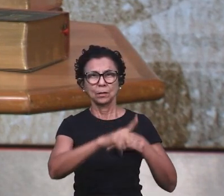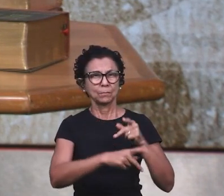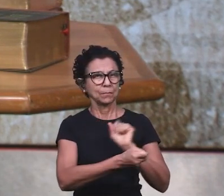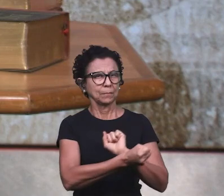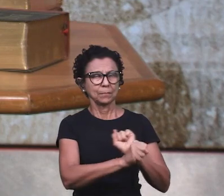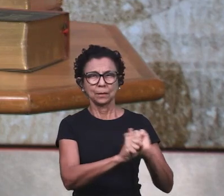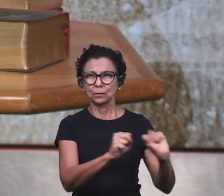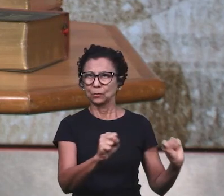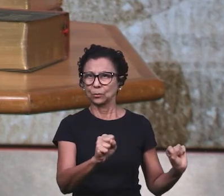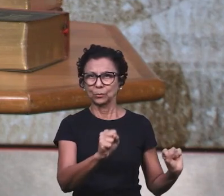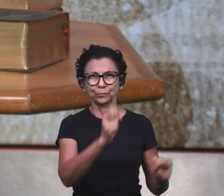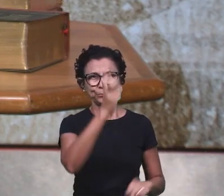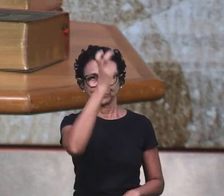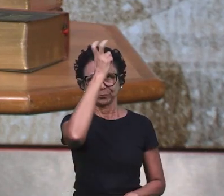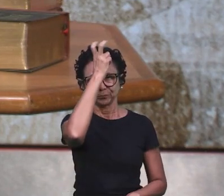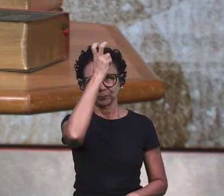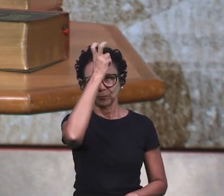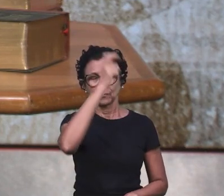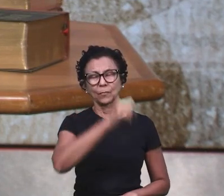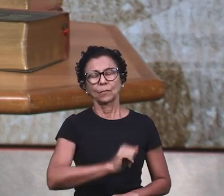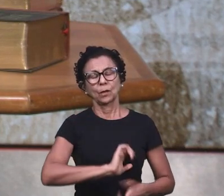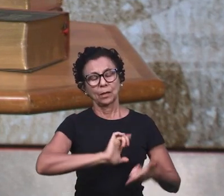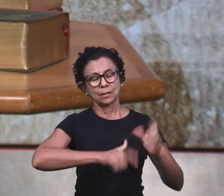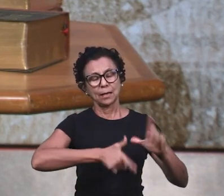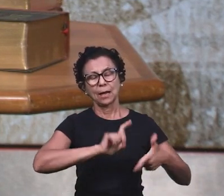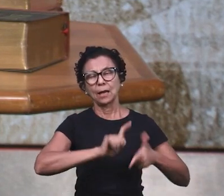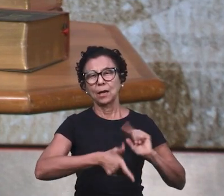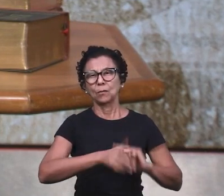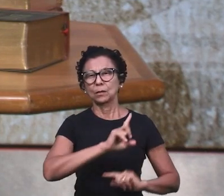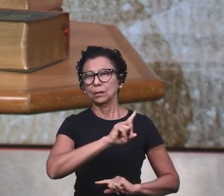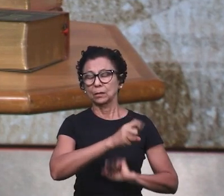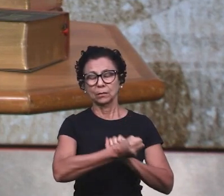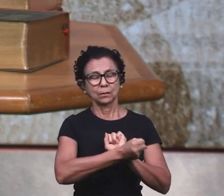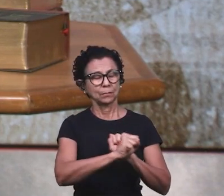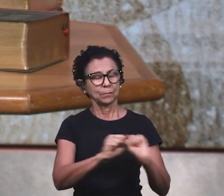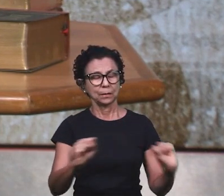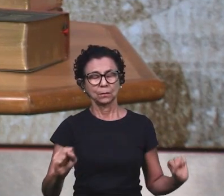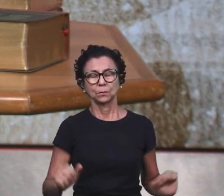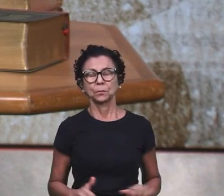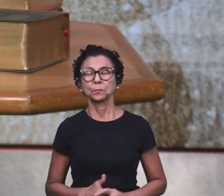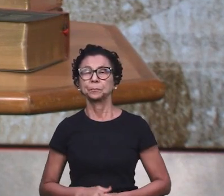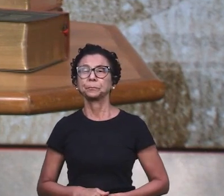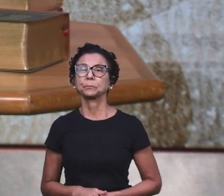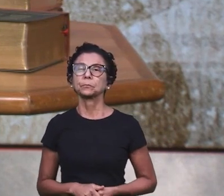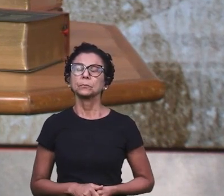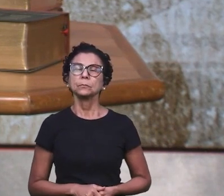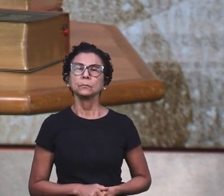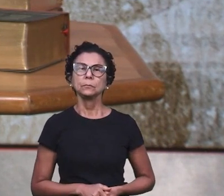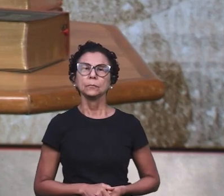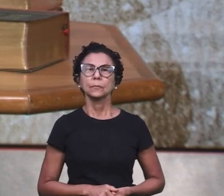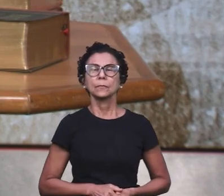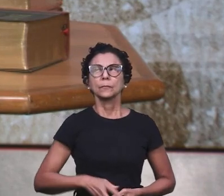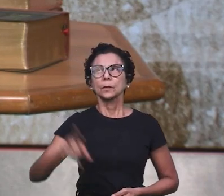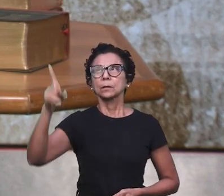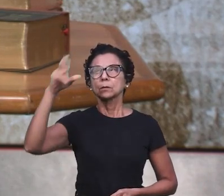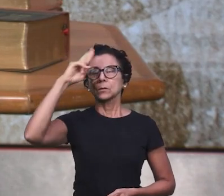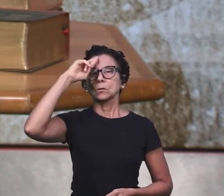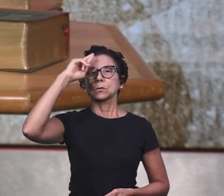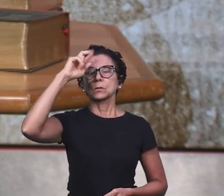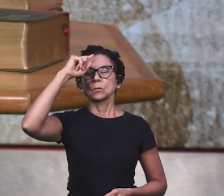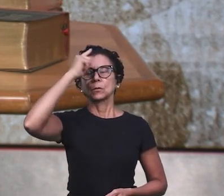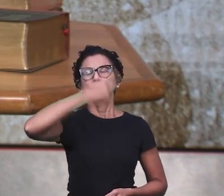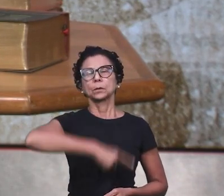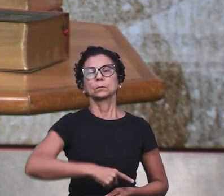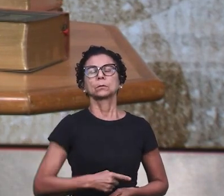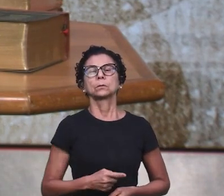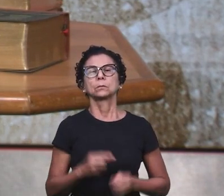Senhor, que o Senhor ordenou que Moisés, junto com Arão ali, estendesse a vara sobre as